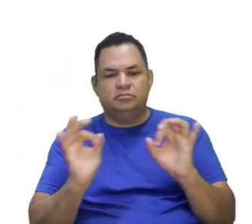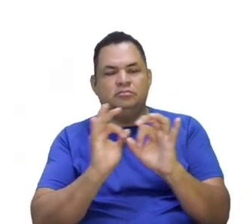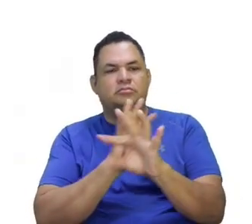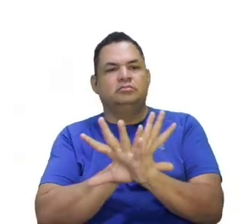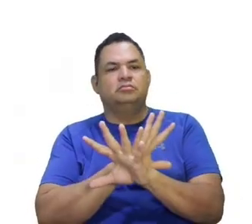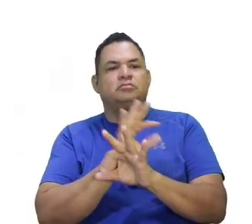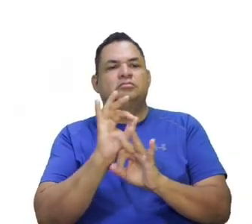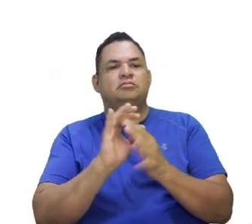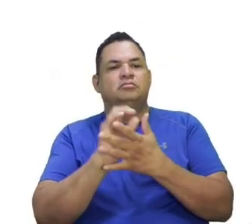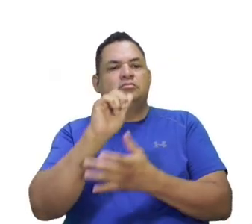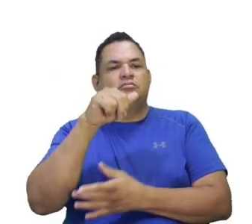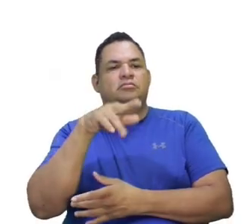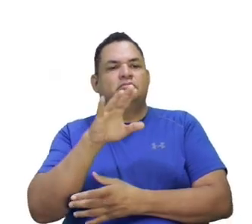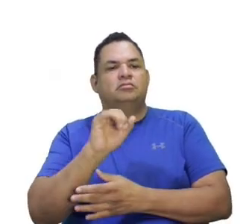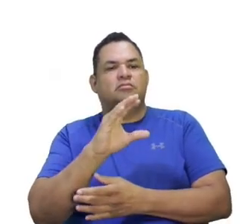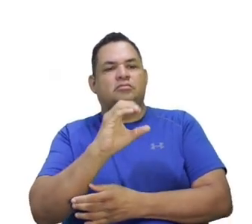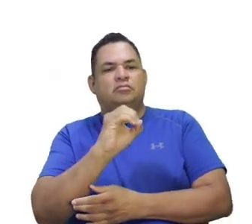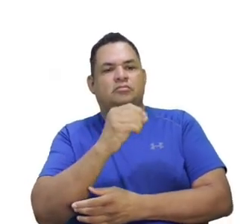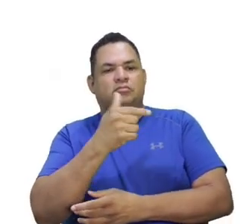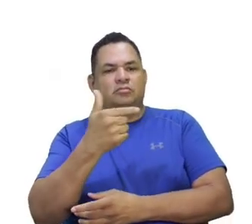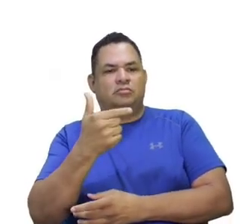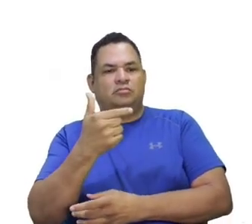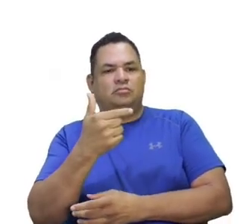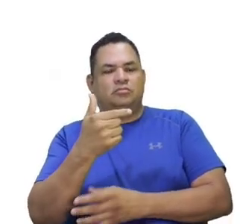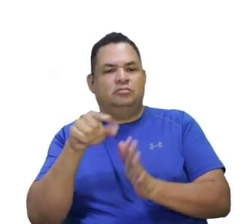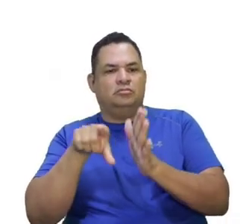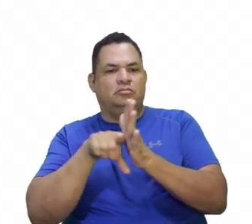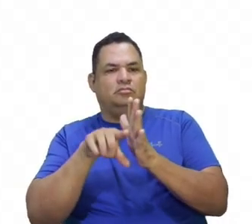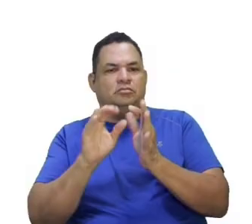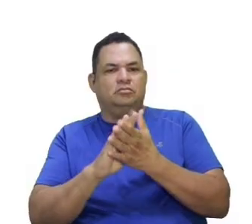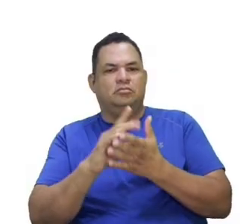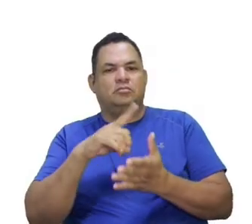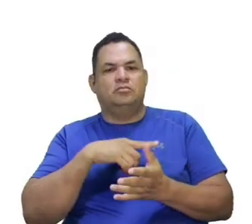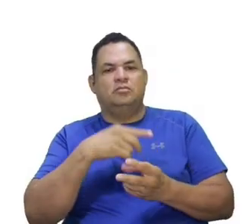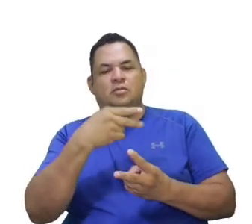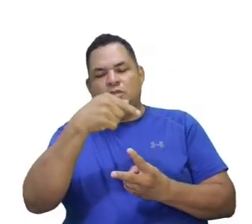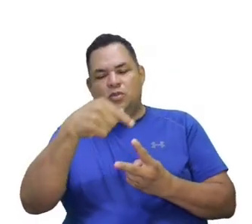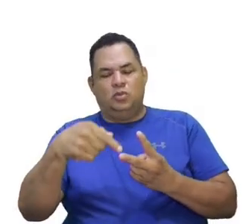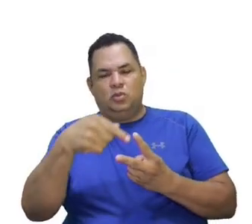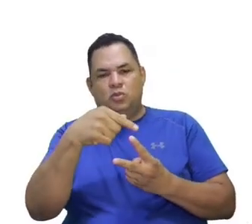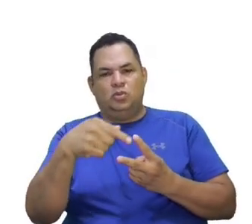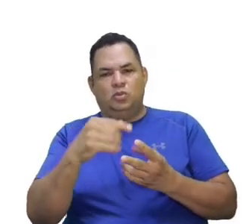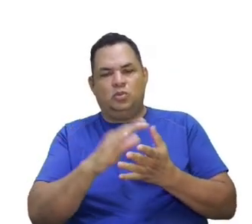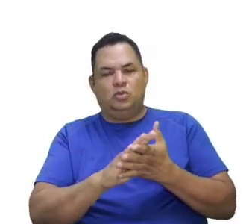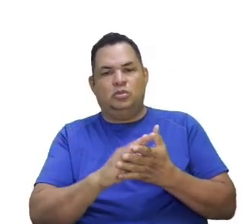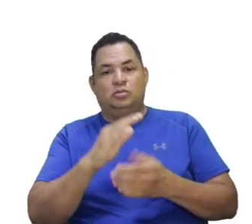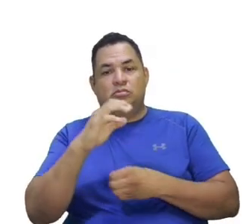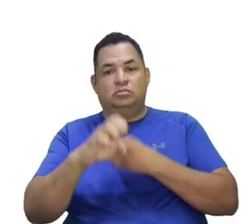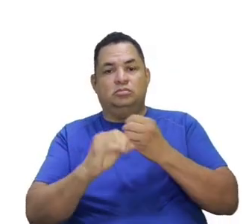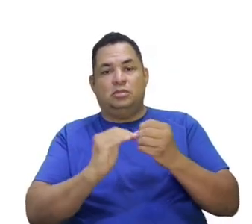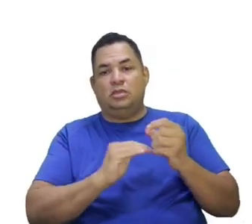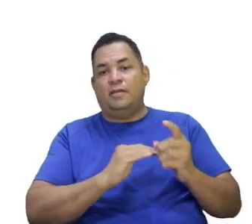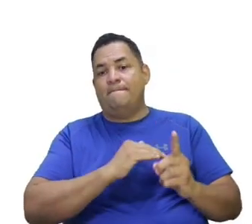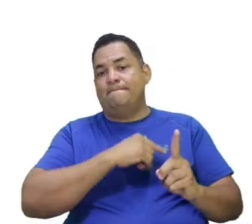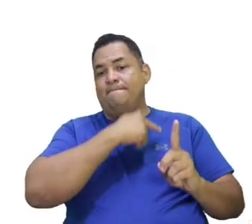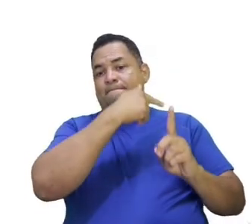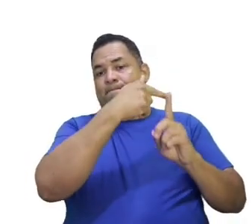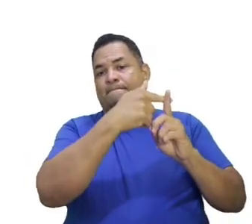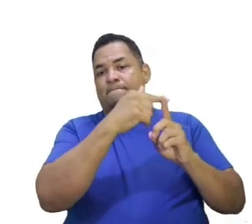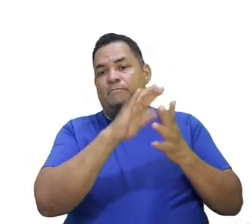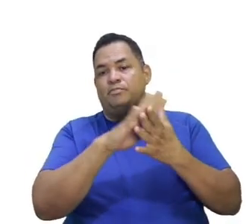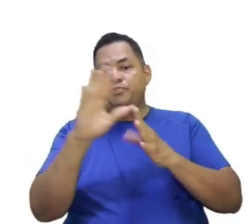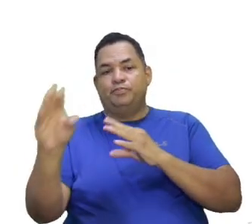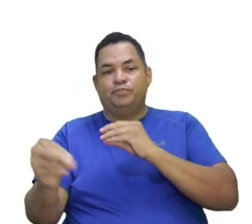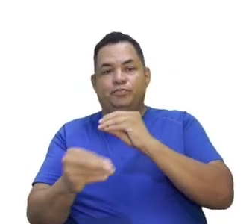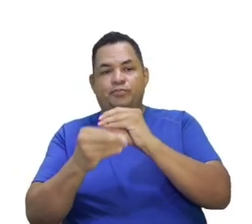Conclusão é que o ânion de oxigênio 2- possui 2 elétrons a mais que o átomo neutro, que